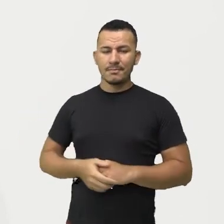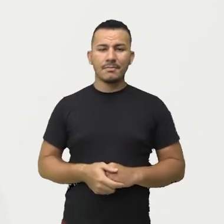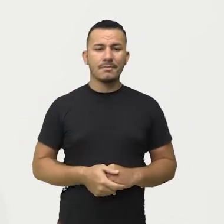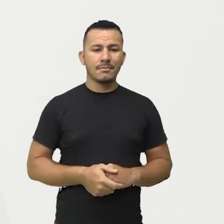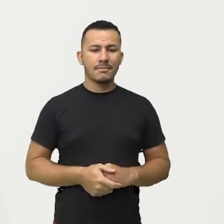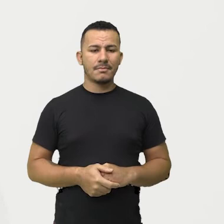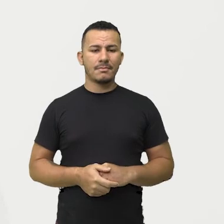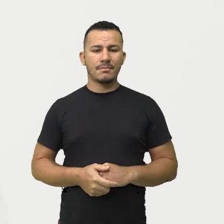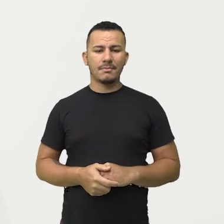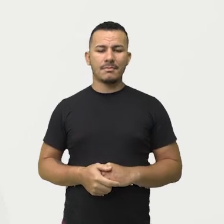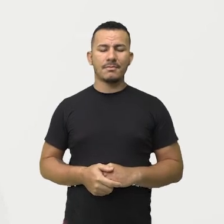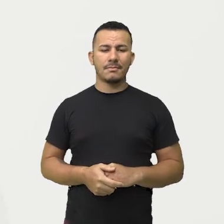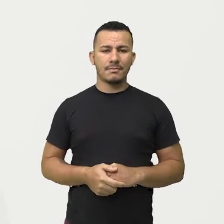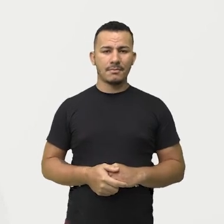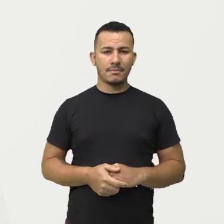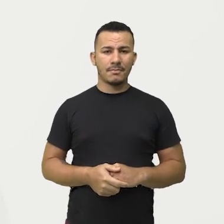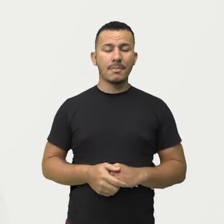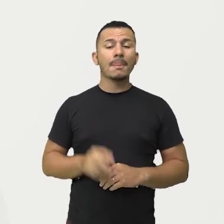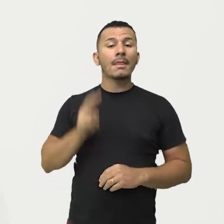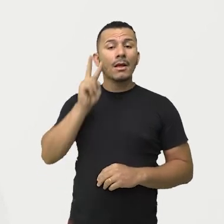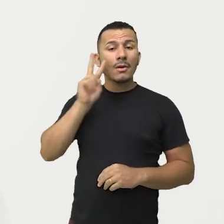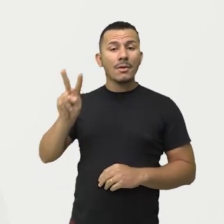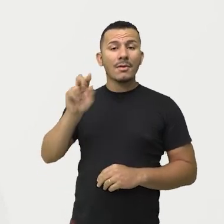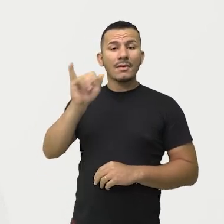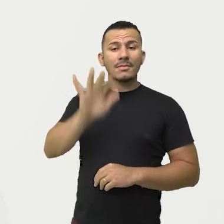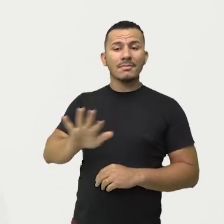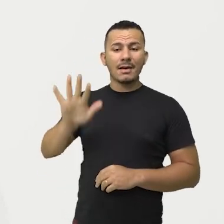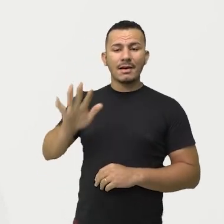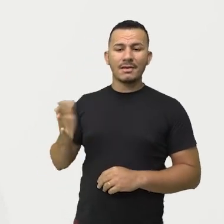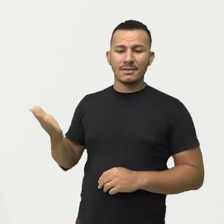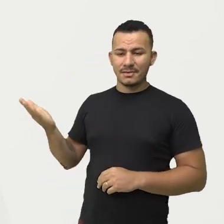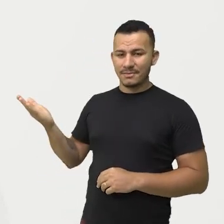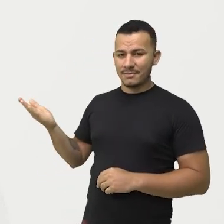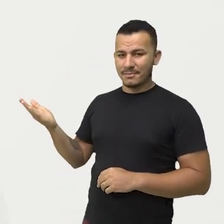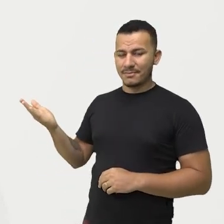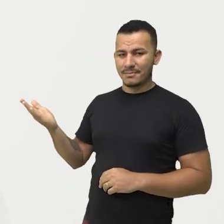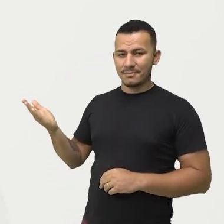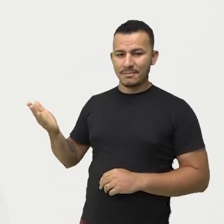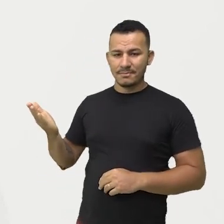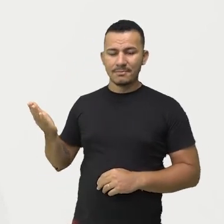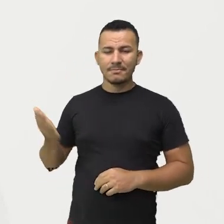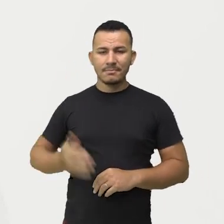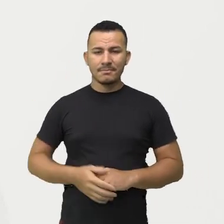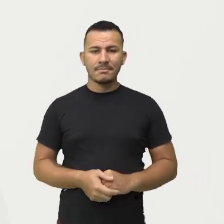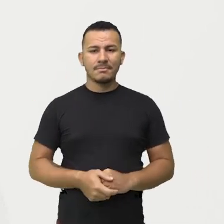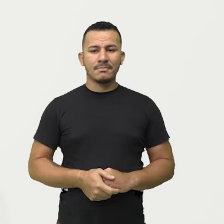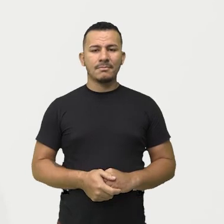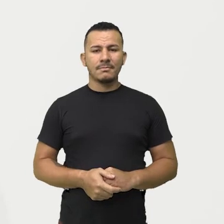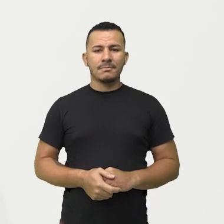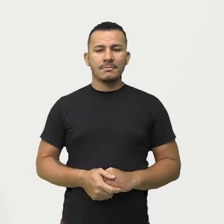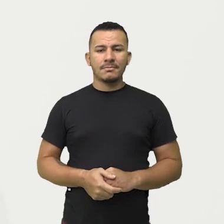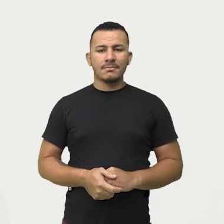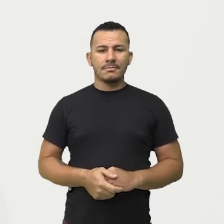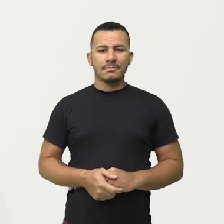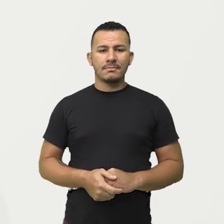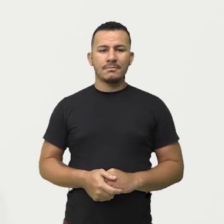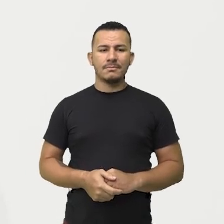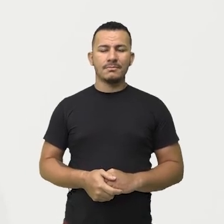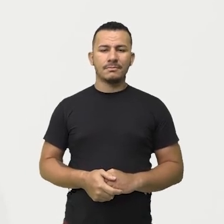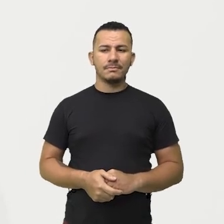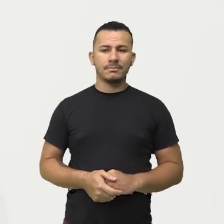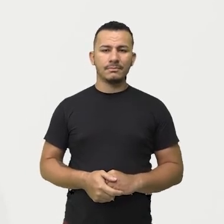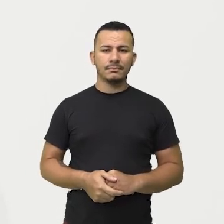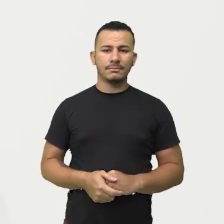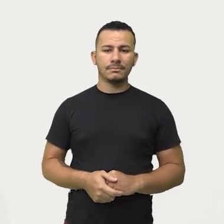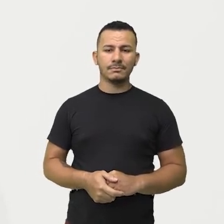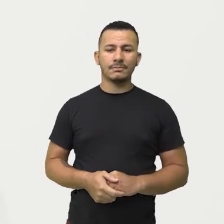elementos de um polígono. Então olhem esta figura que está aqui ao lado no meu balão.